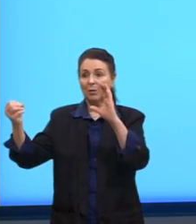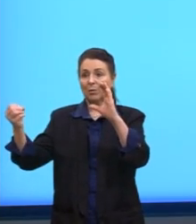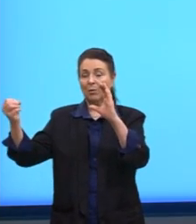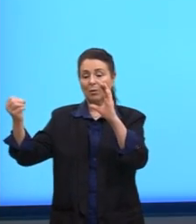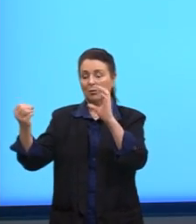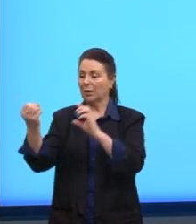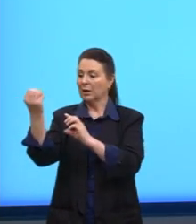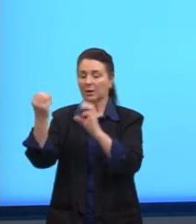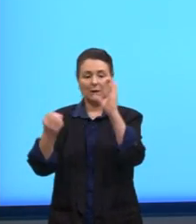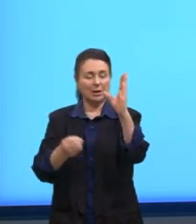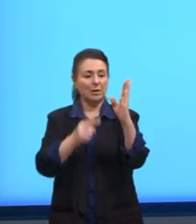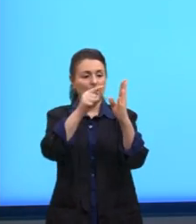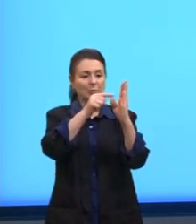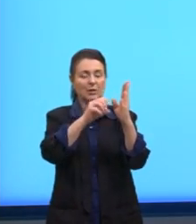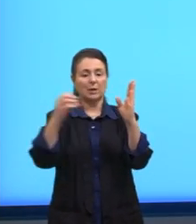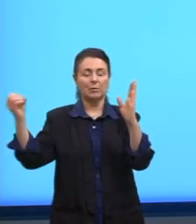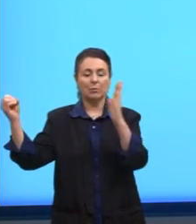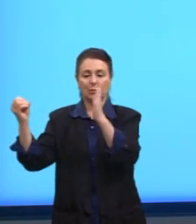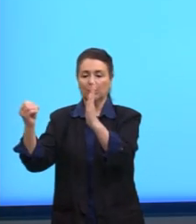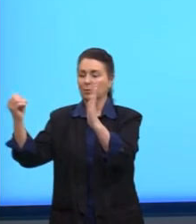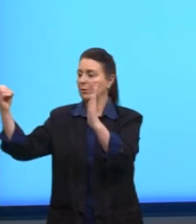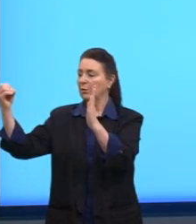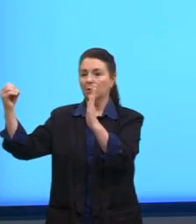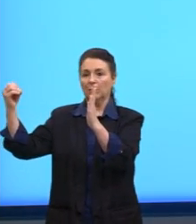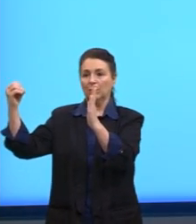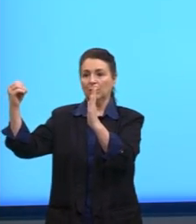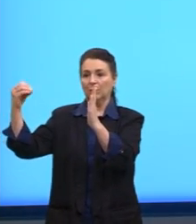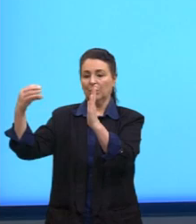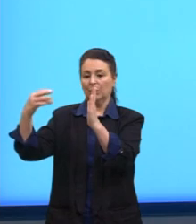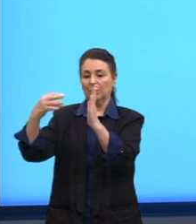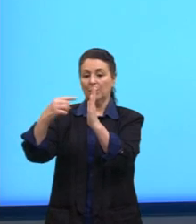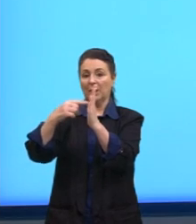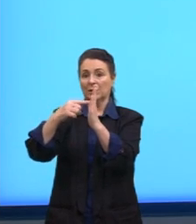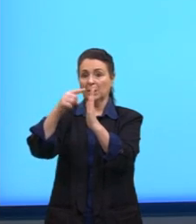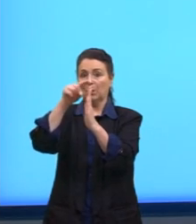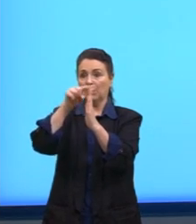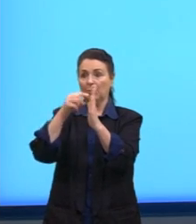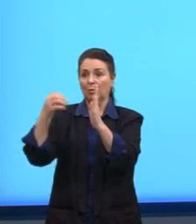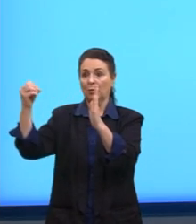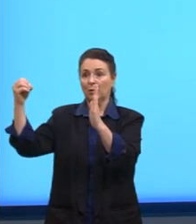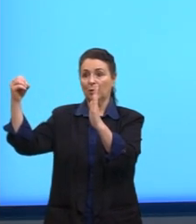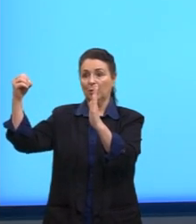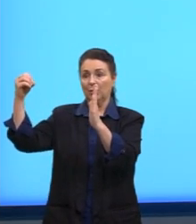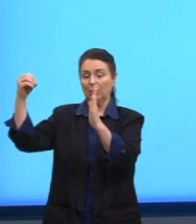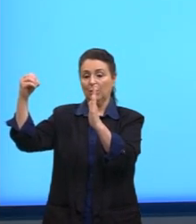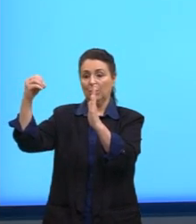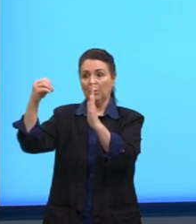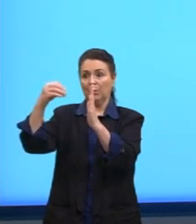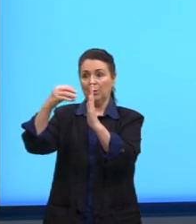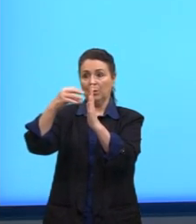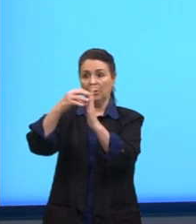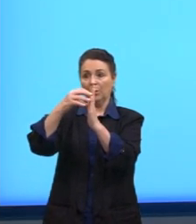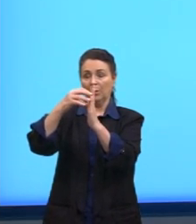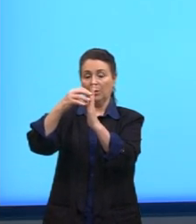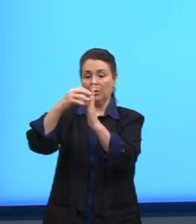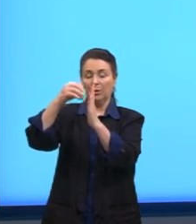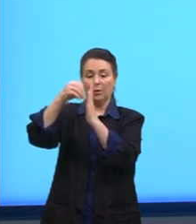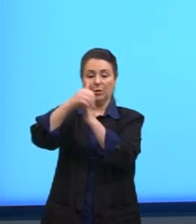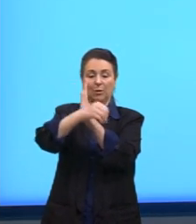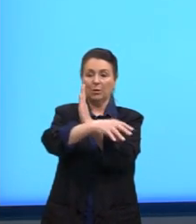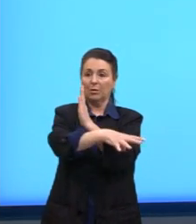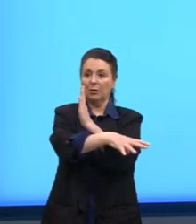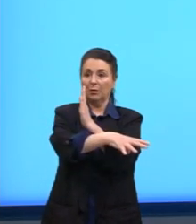e ele vai então desviar por conta do formato dessa lente ele vai vir justamente para a posição